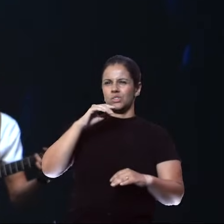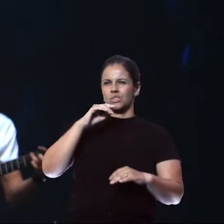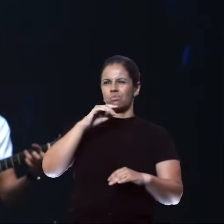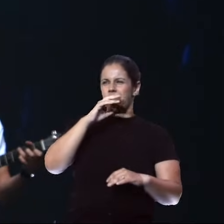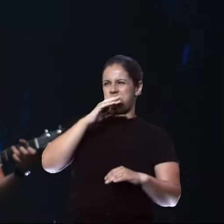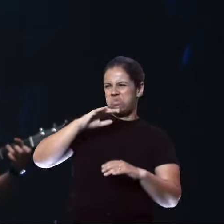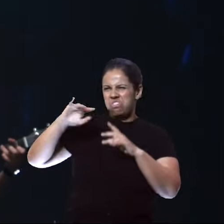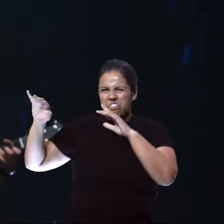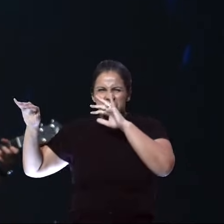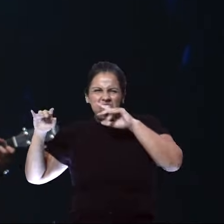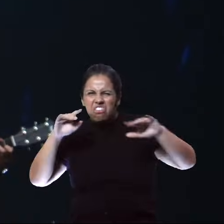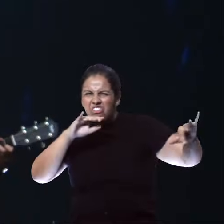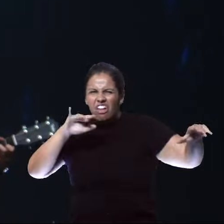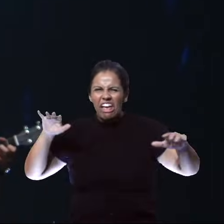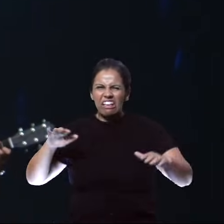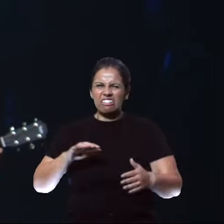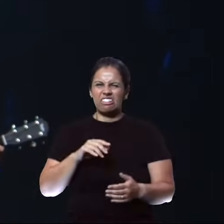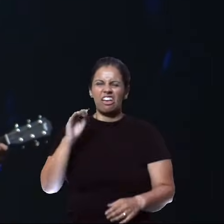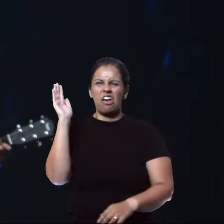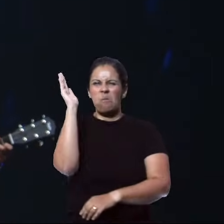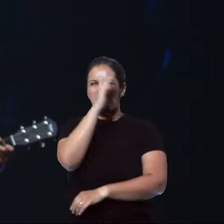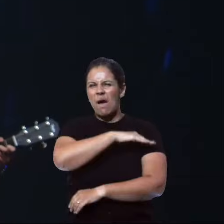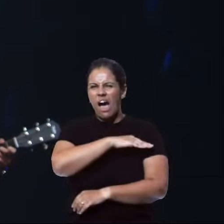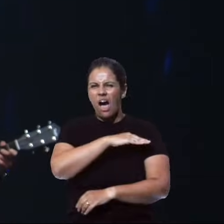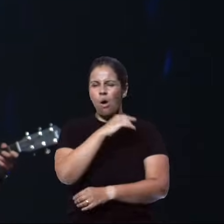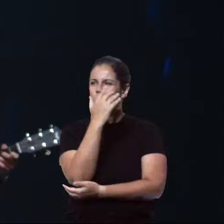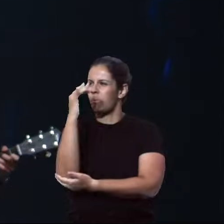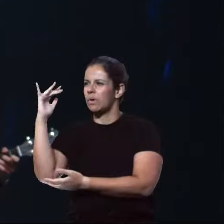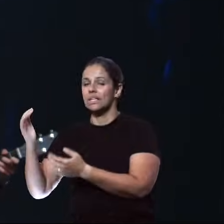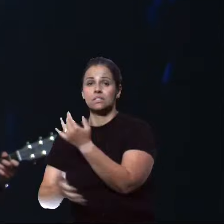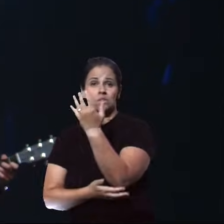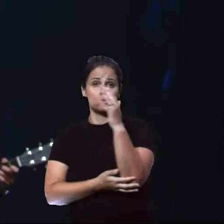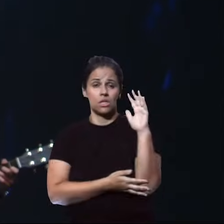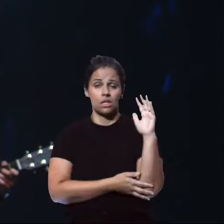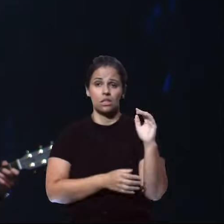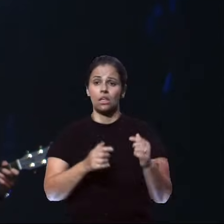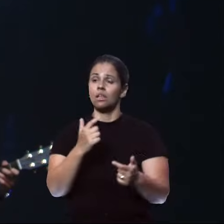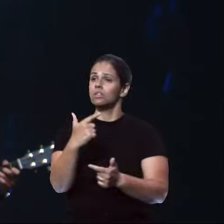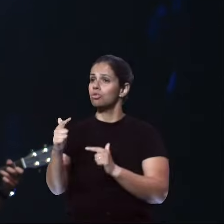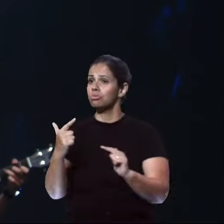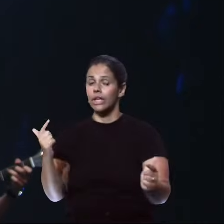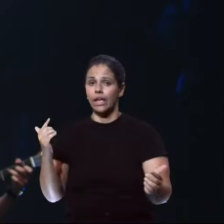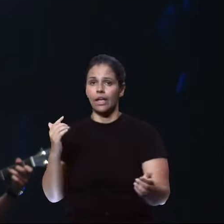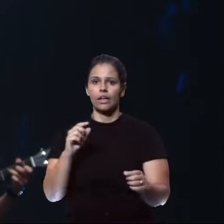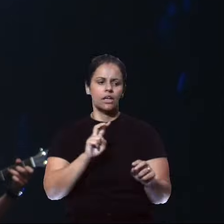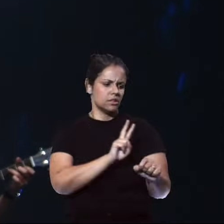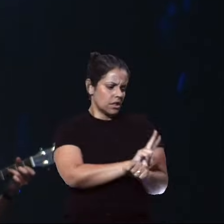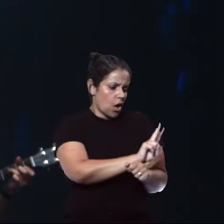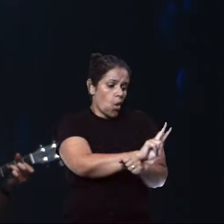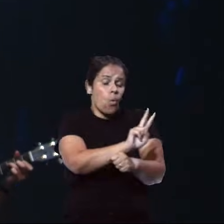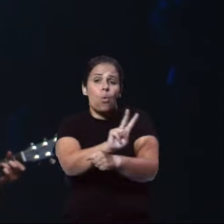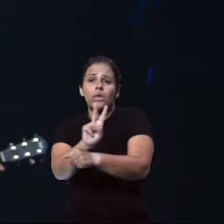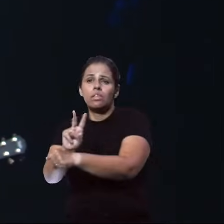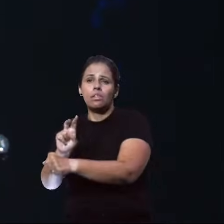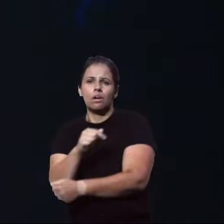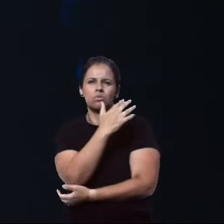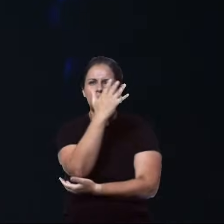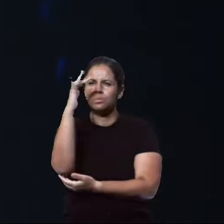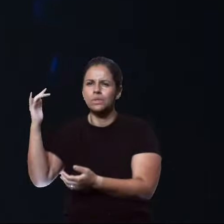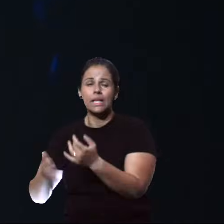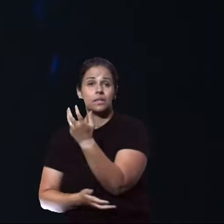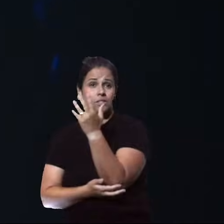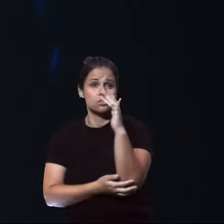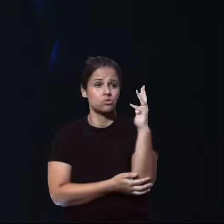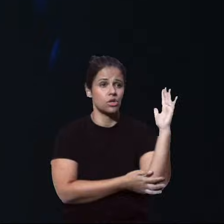estão saindo da vulnerabilidade. Tem um cuidado ambiental todo que está tomando forma na nossa geração. Também somos a geração que